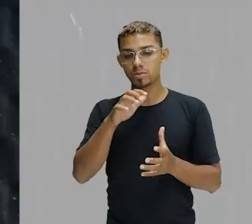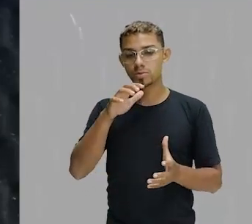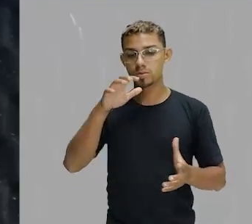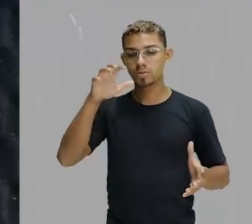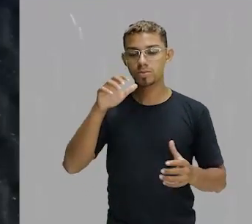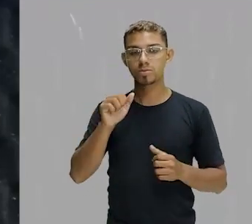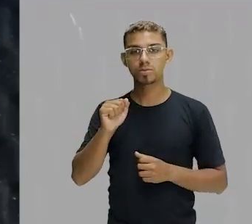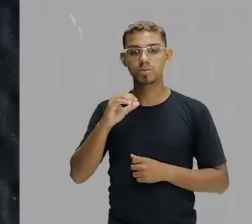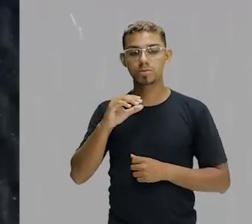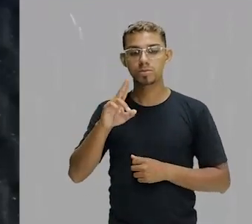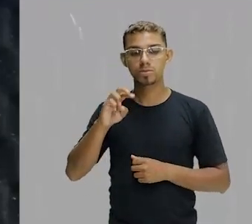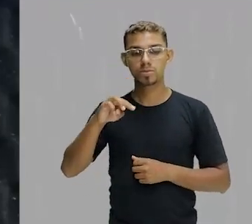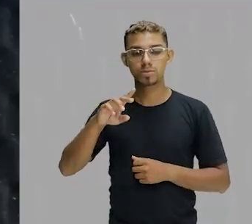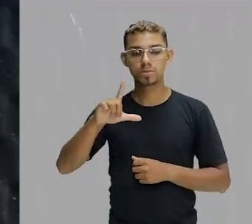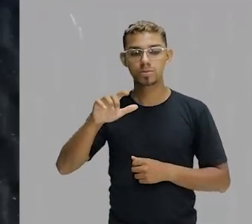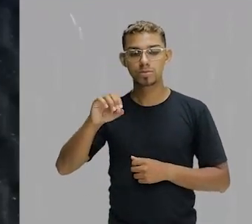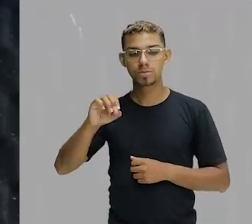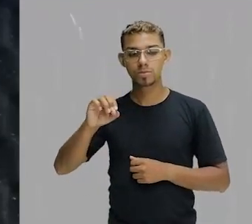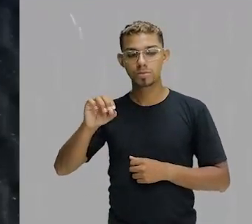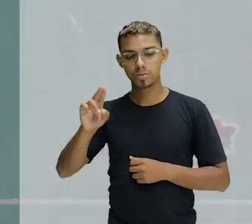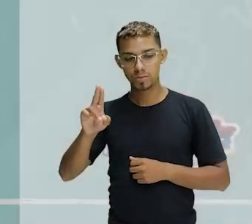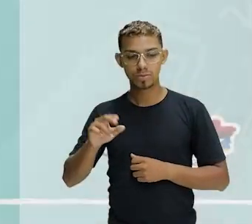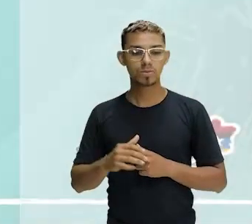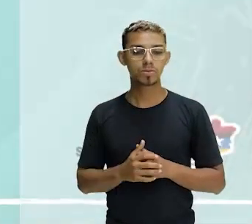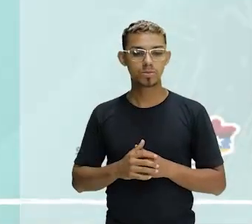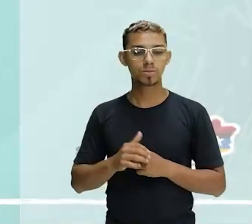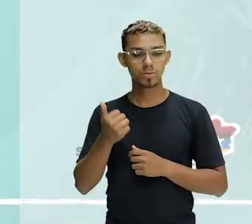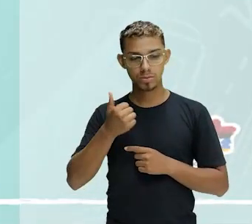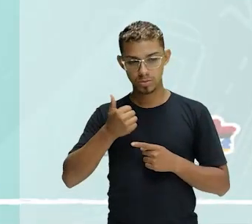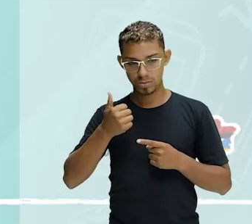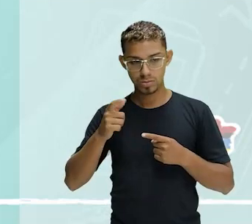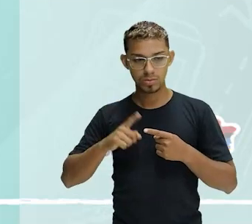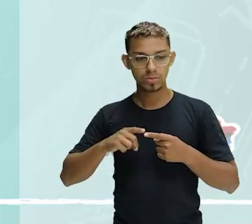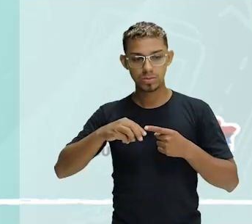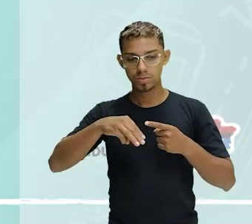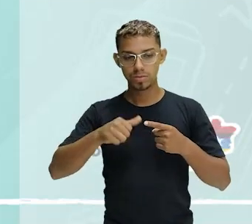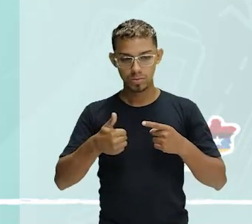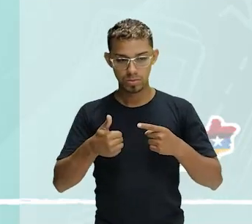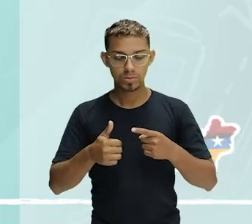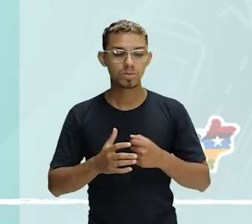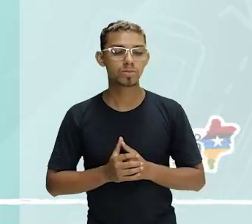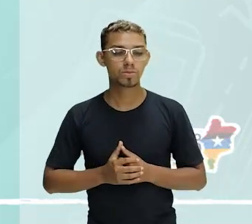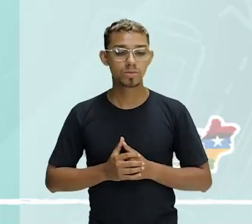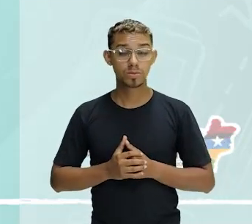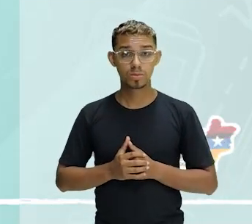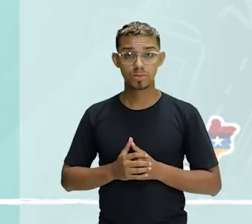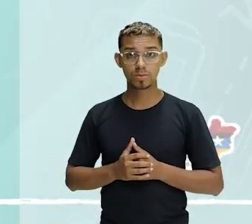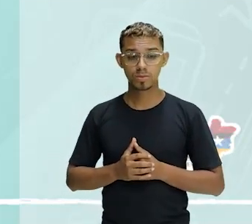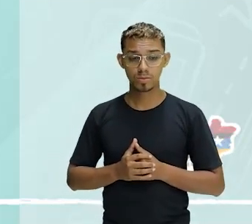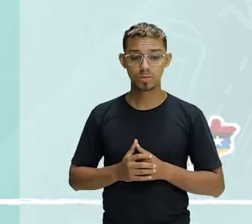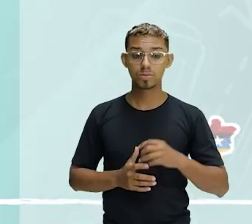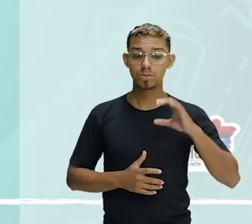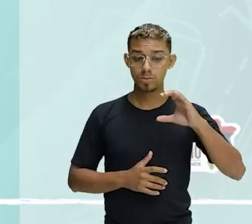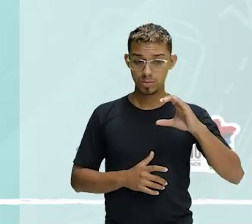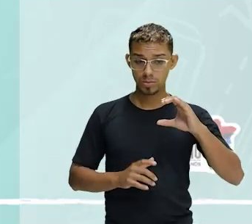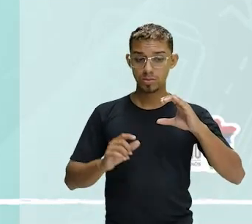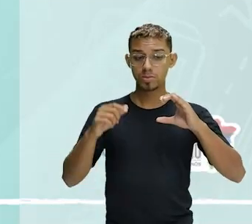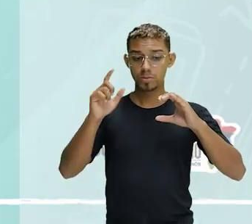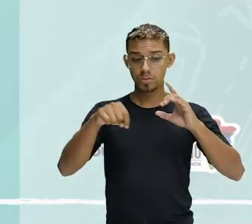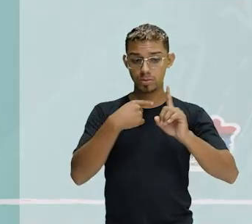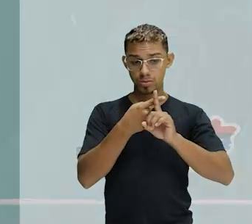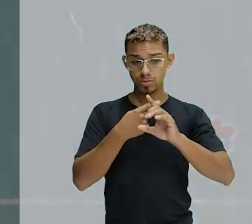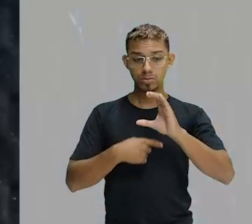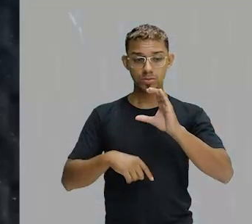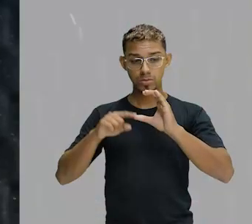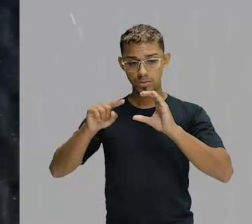tá bom? Olha só. Primeiro período, então, primeiro montante, M1. Isso vai ser o capital somado